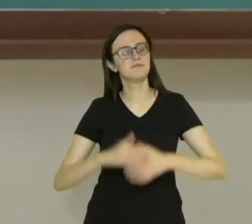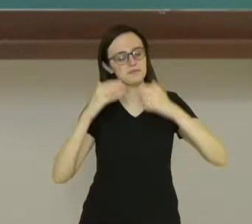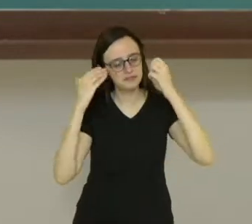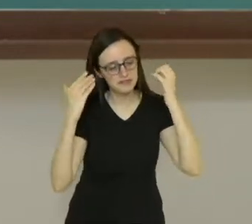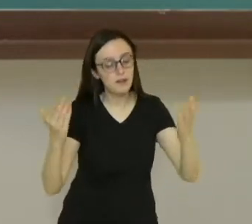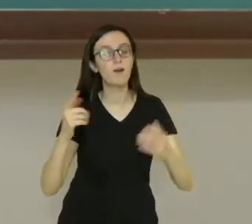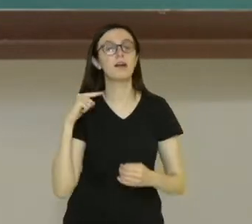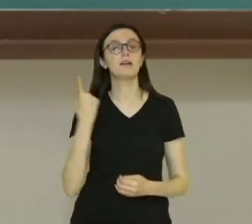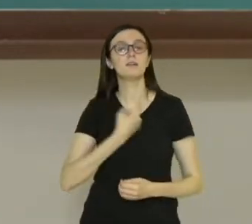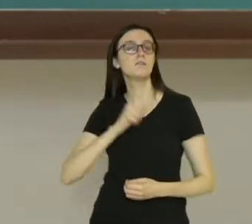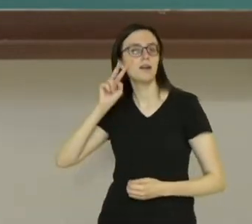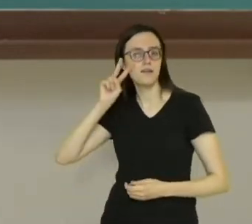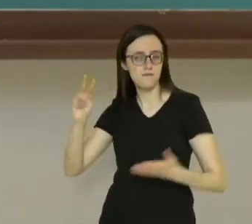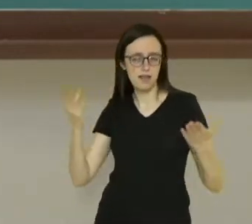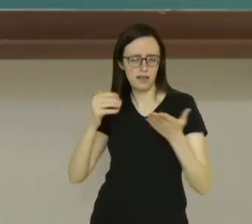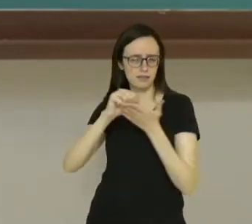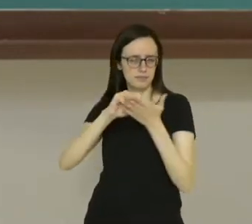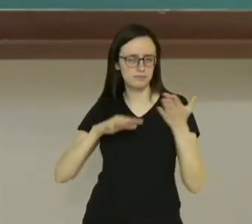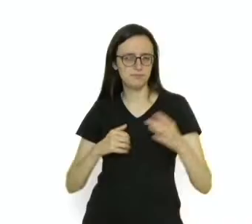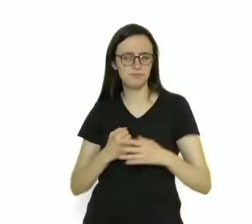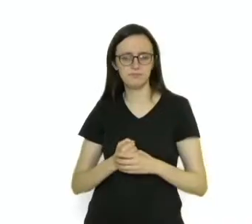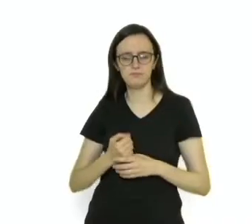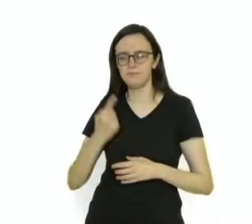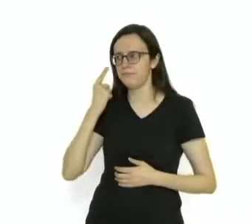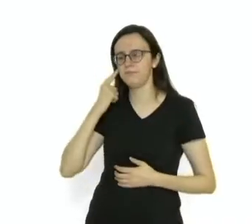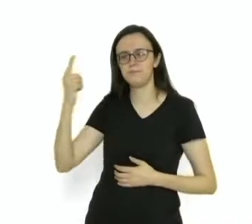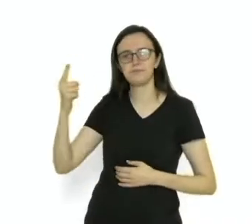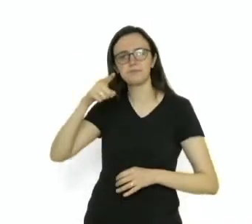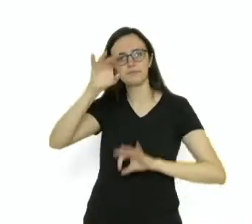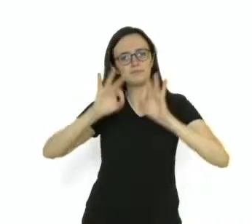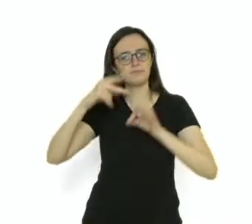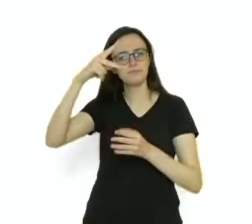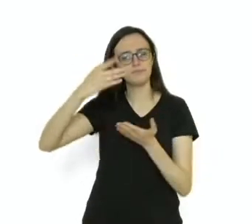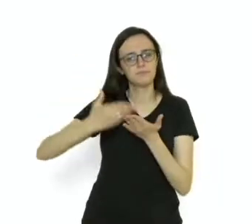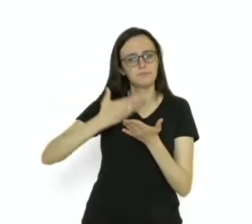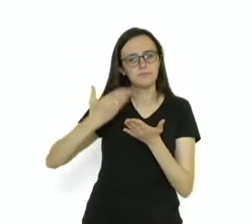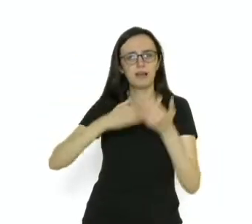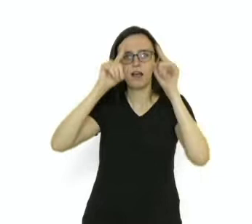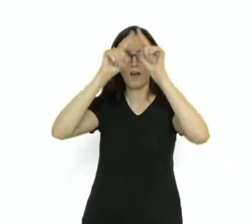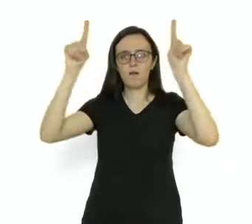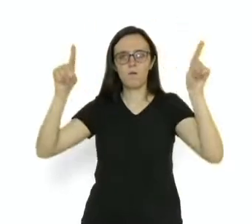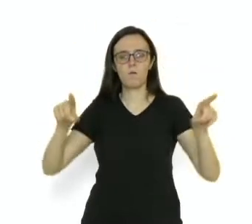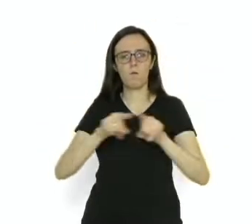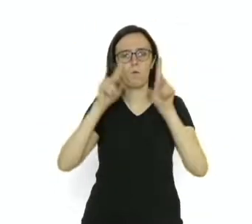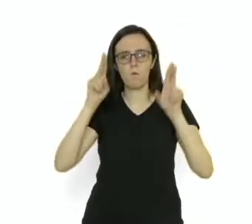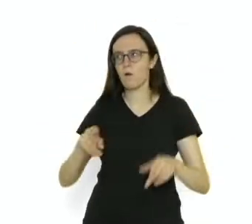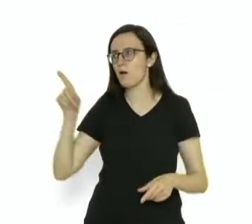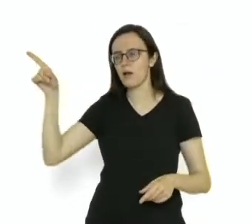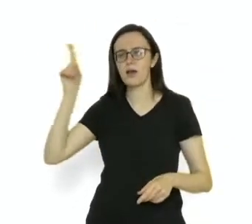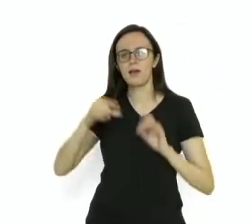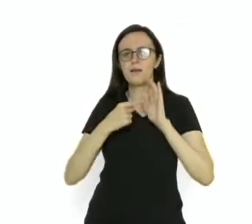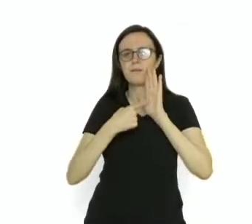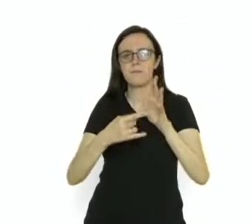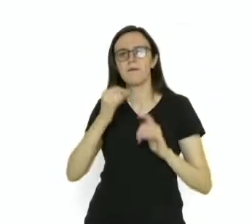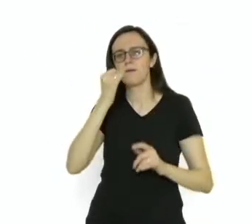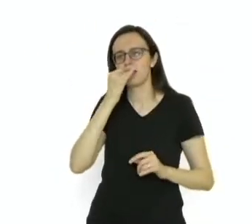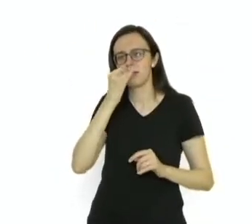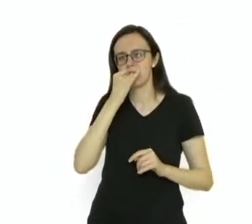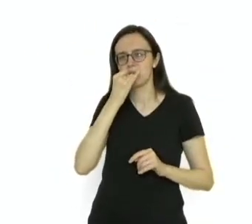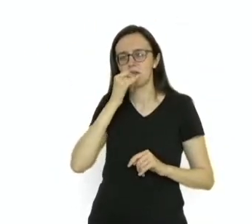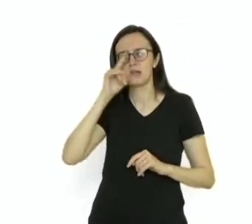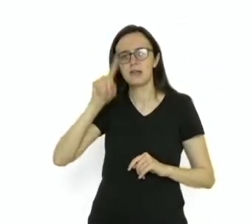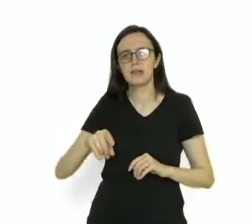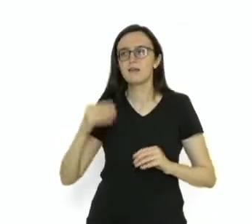Então, vamos dar uma olhada aqui nessa atividade? Olha só, elabore em seu caderno um quadro, como esse abaixo, aqui é um exemplo para vocês,